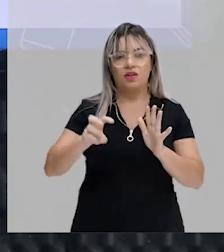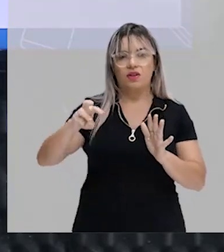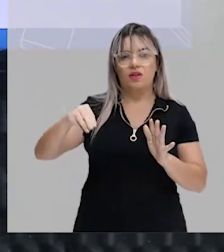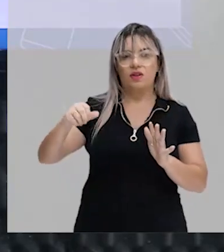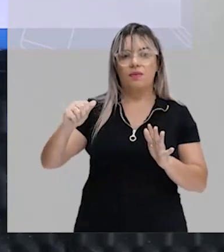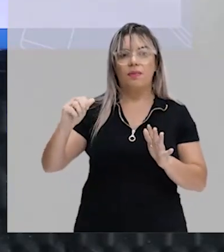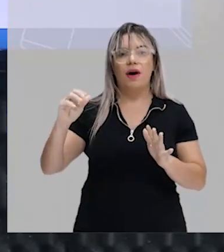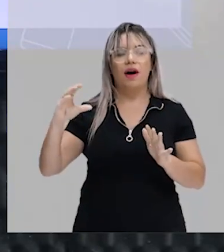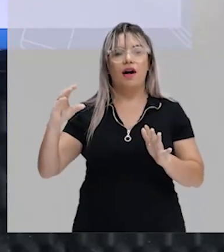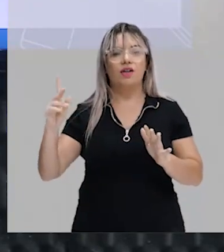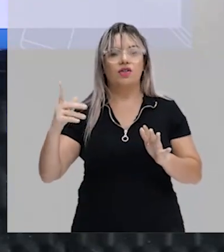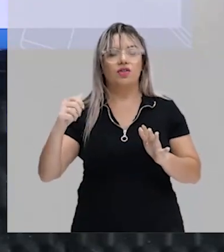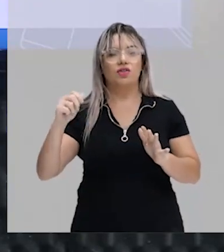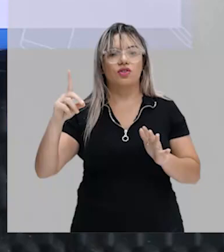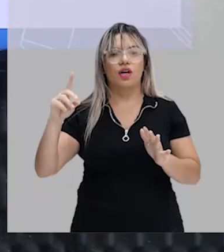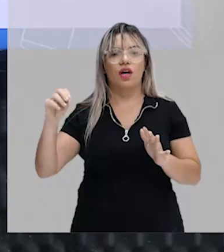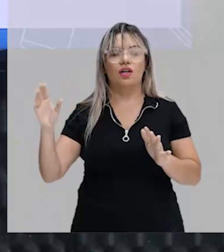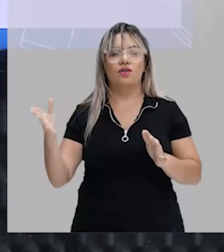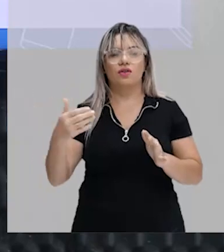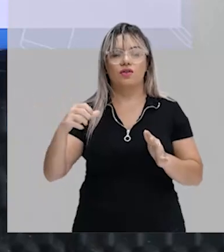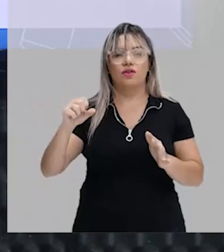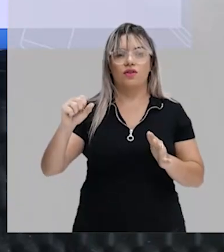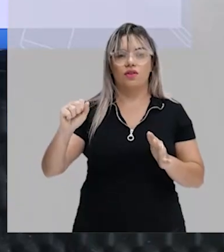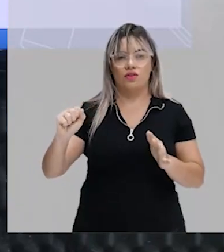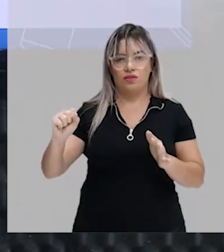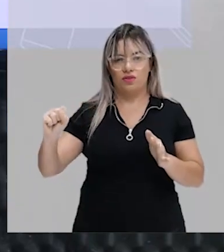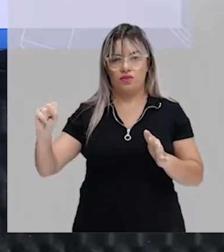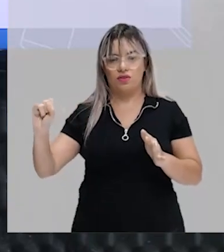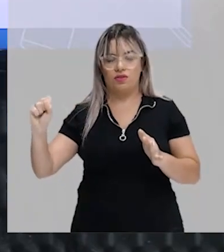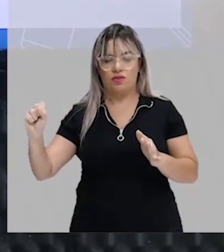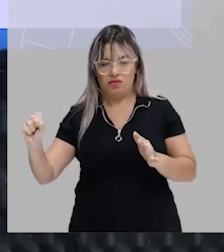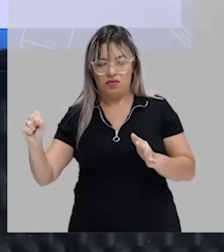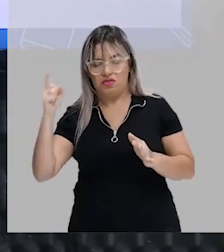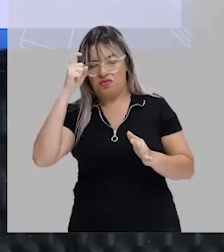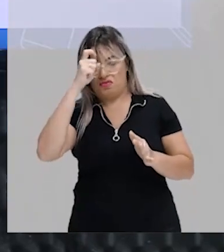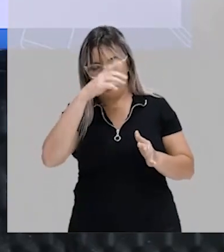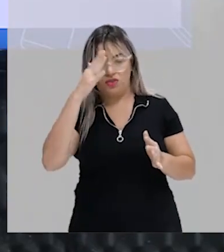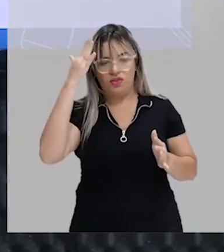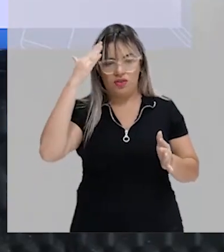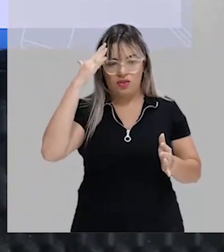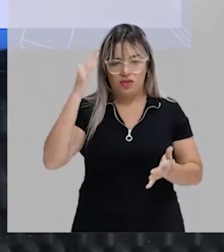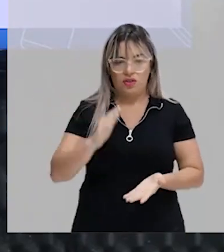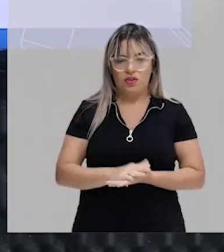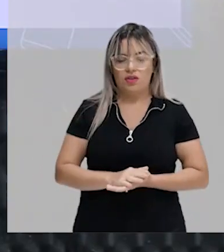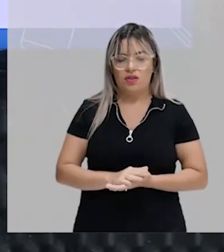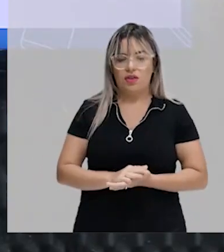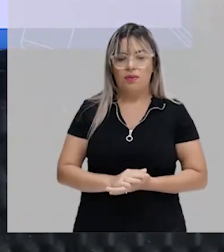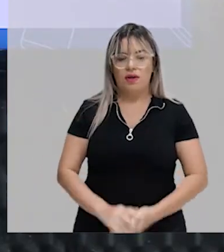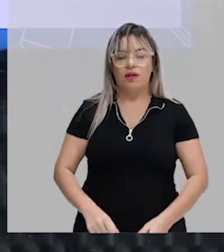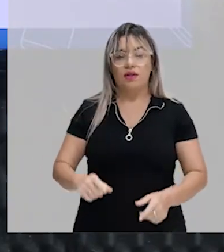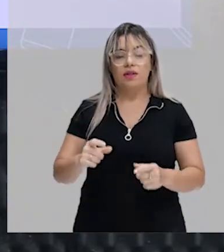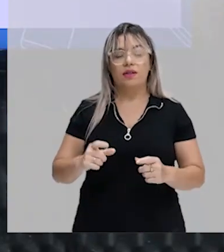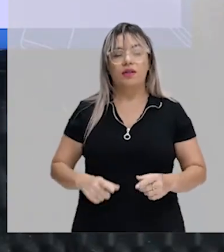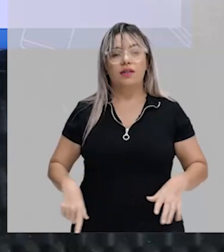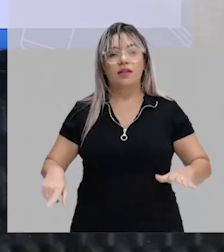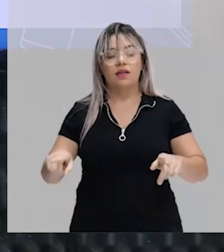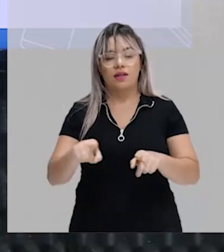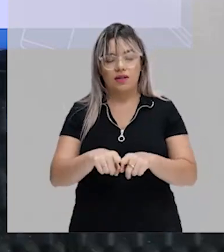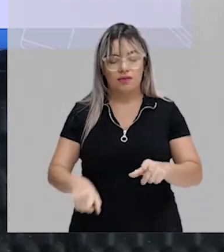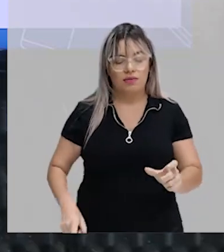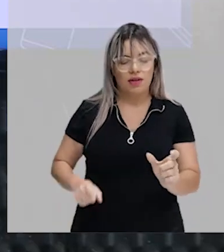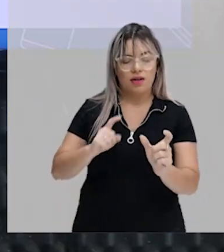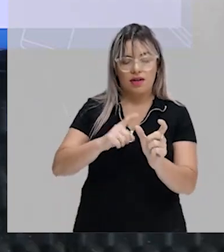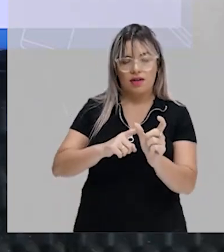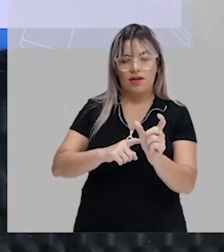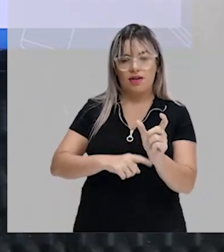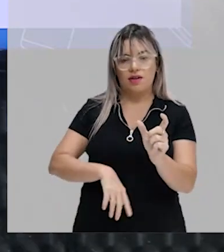de se entender. A conotação, que é a linguagem não literal, e a multissignificação, quer dizer,